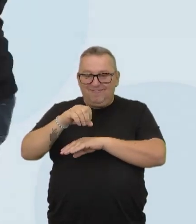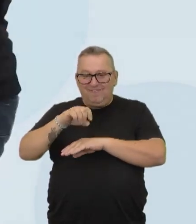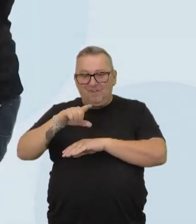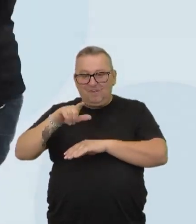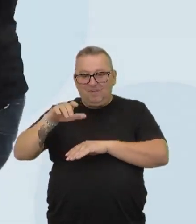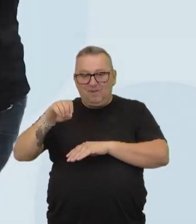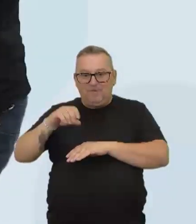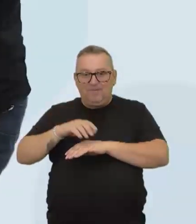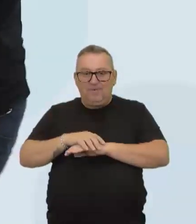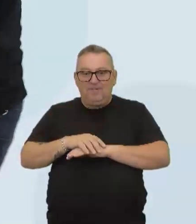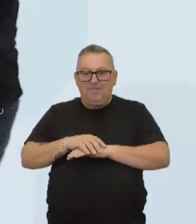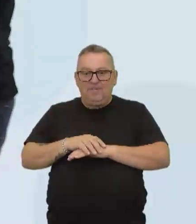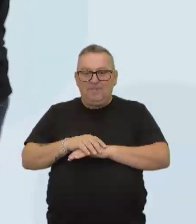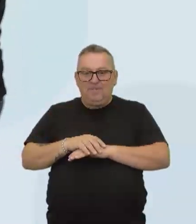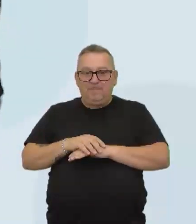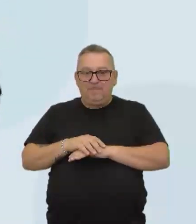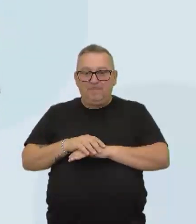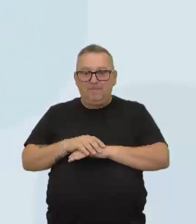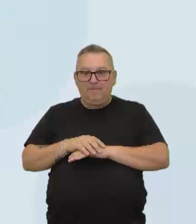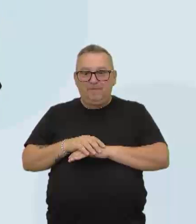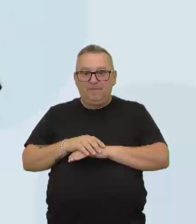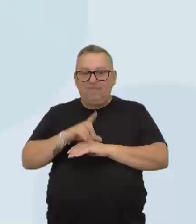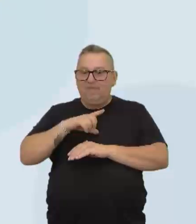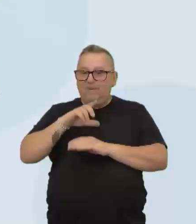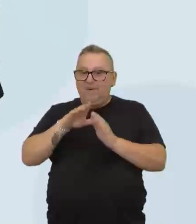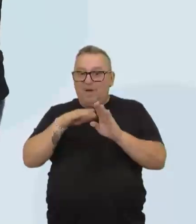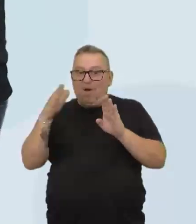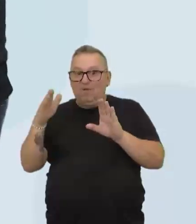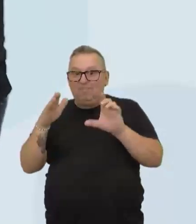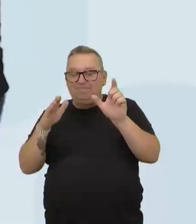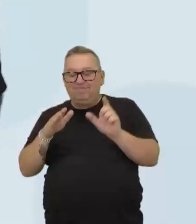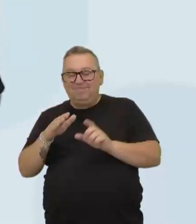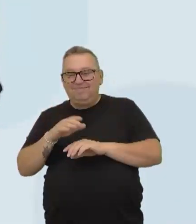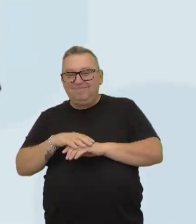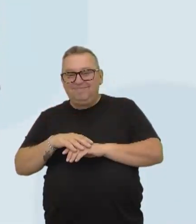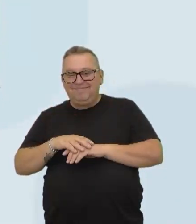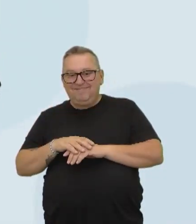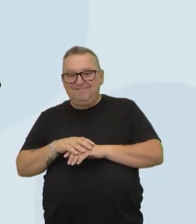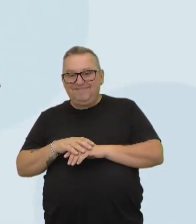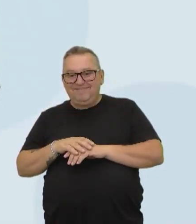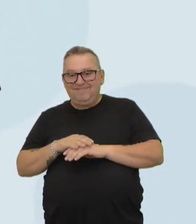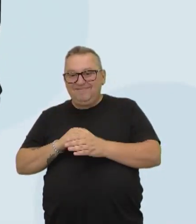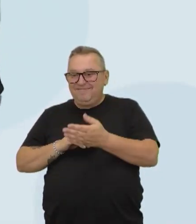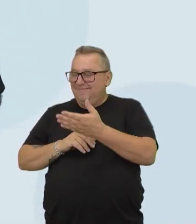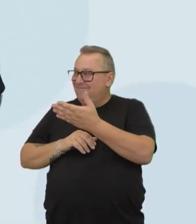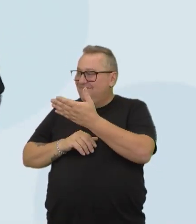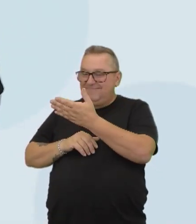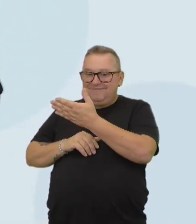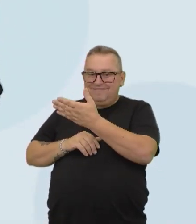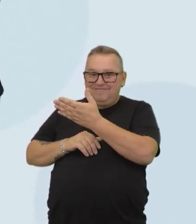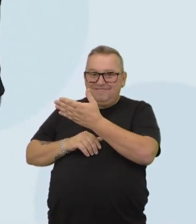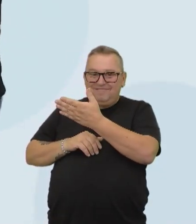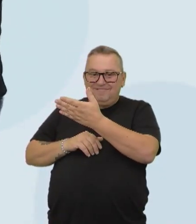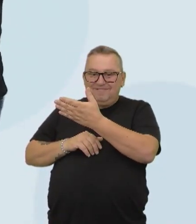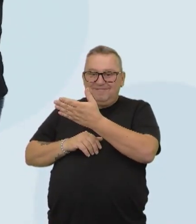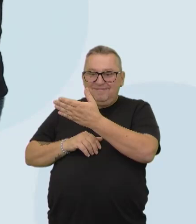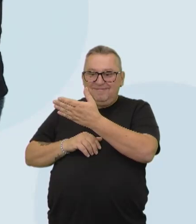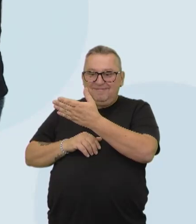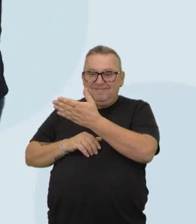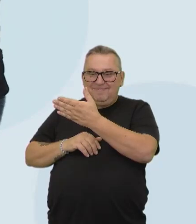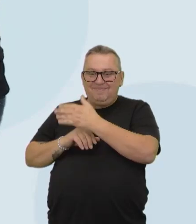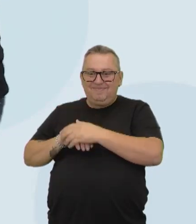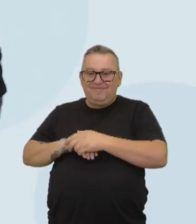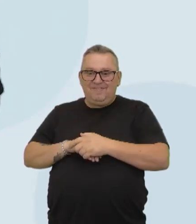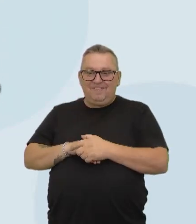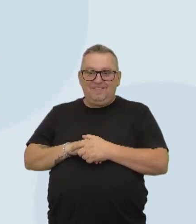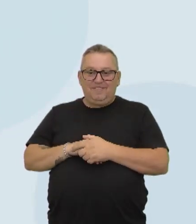aqui, ó, o perfil do solo. Pode colocar, eu tô aqui, ó, do lado do solo. Olha! Tá bonitinho? Então nós temos aqui na parte superior, vocês estão vendo aqui, ó. Amiga,